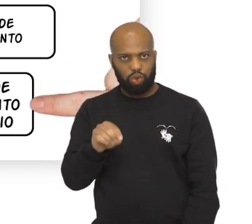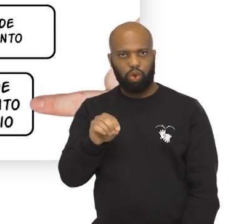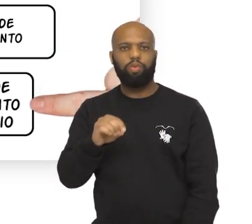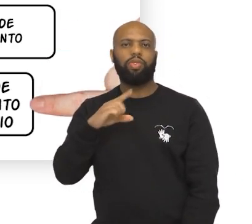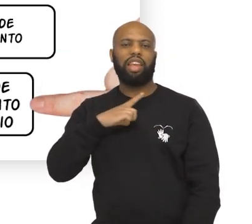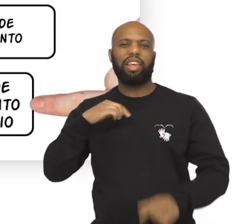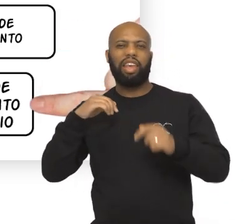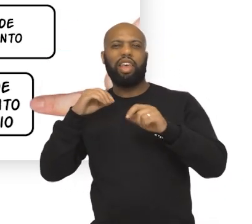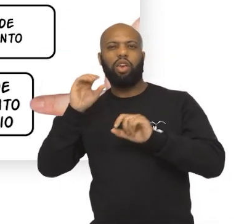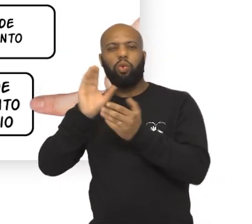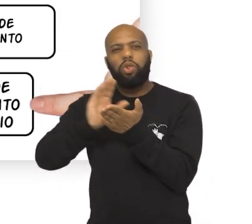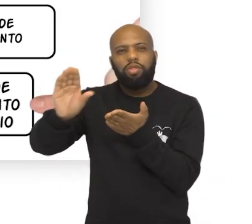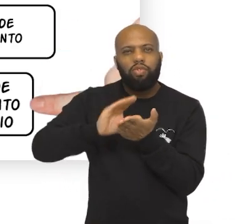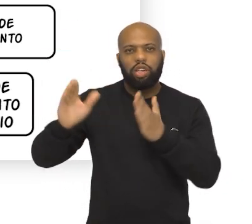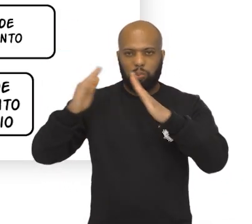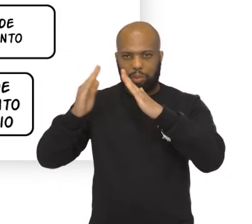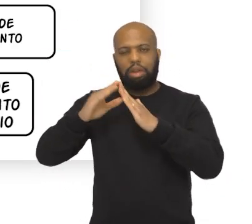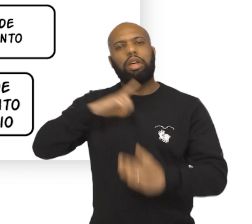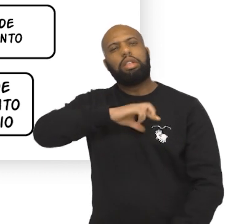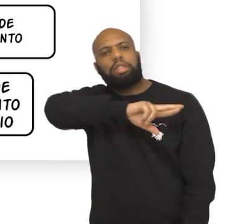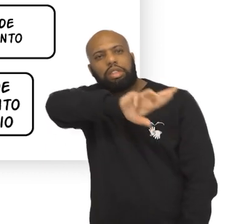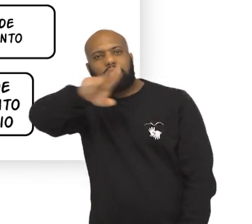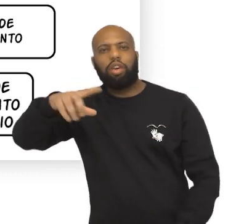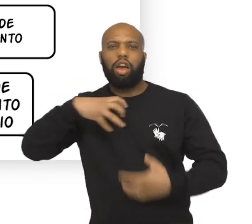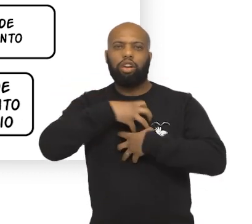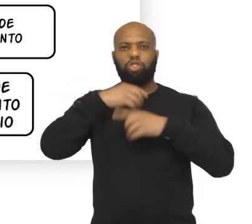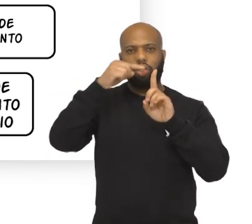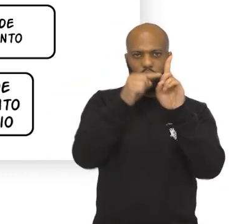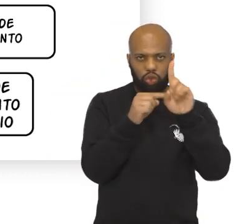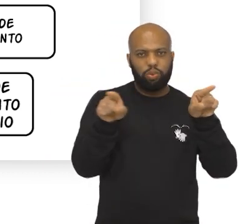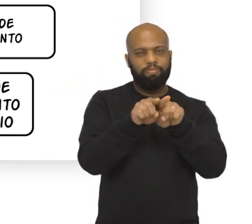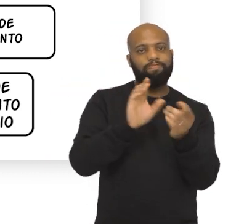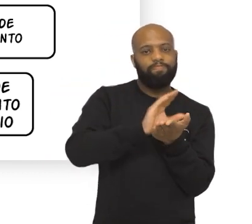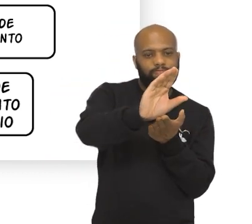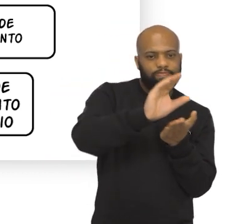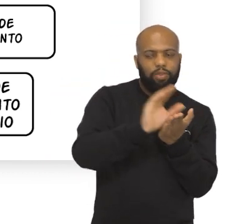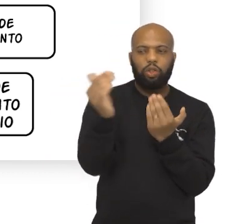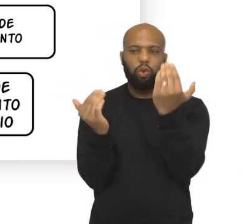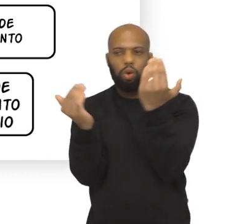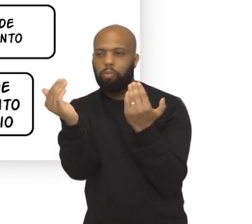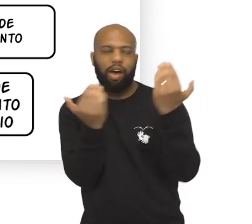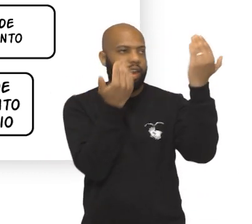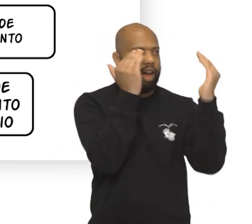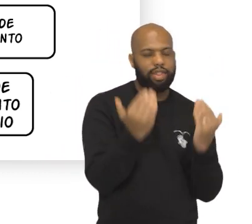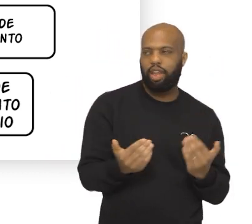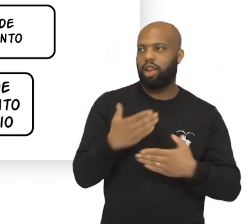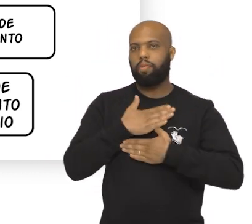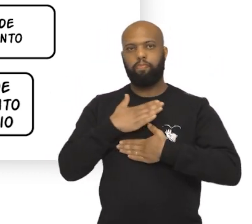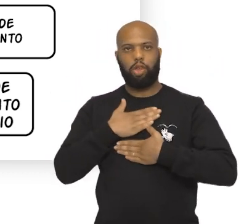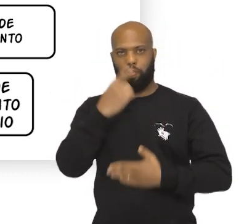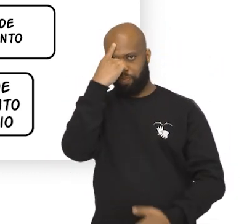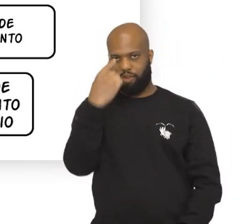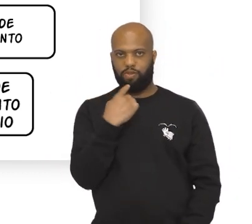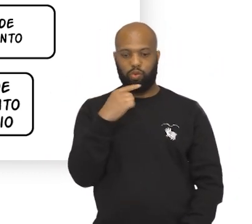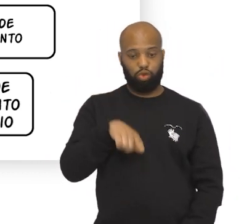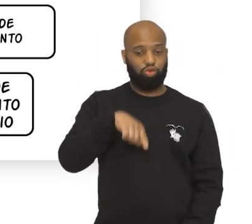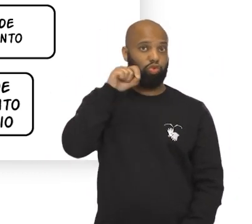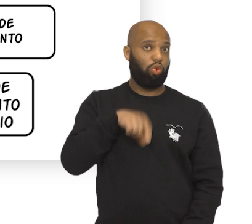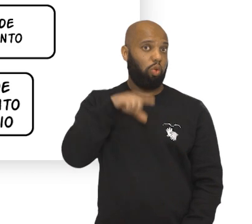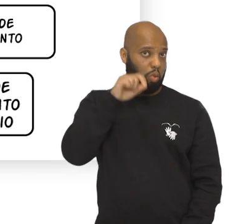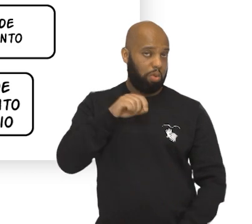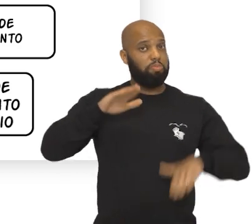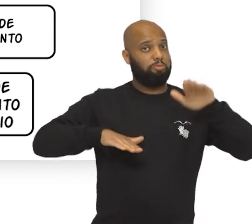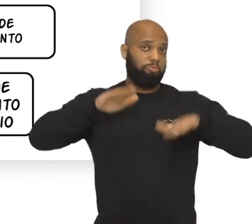fundos de investimento imobiliário veja que são vários os tipos de investimento para comparar A análise